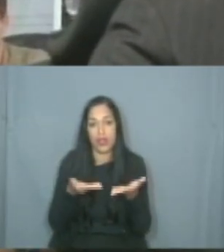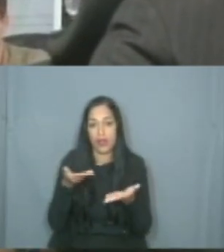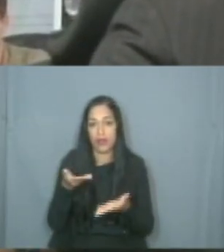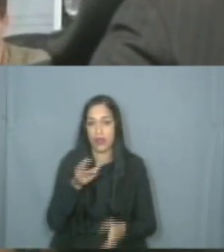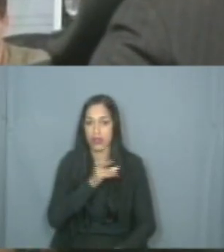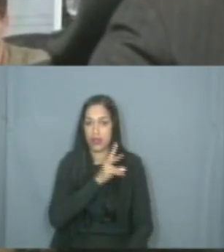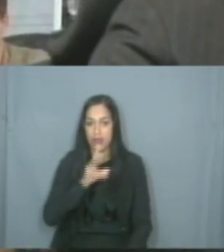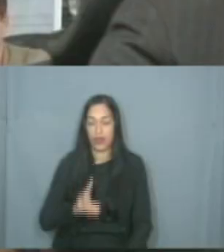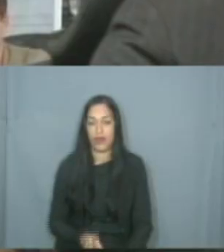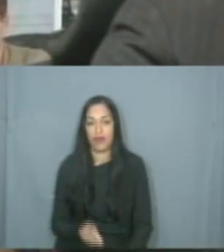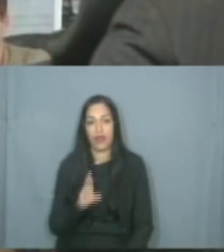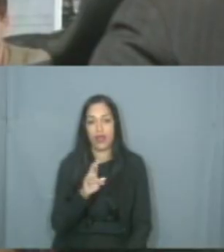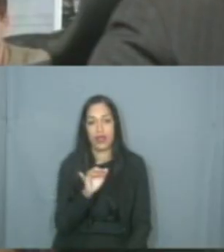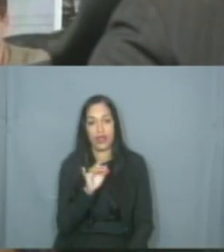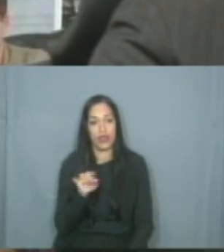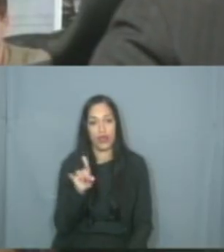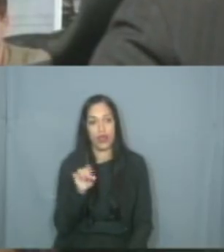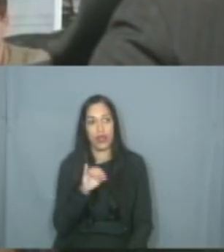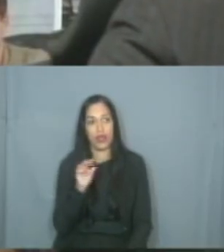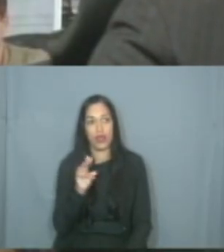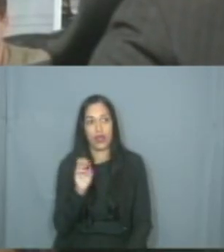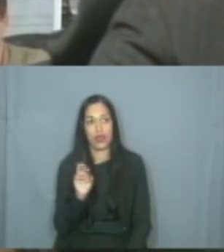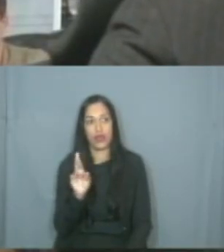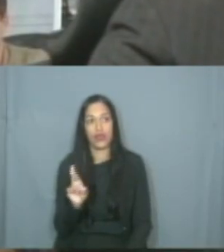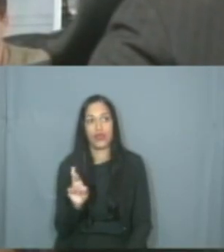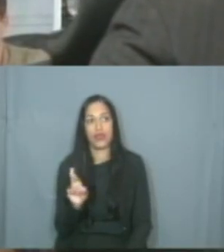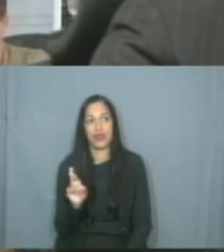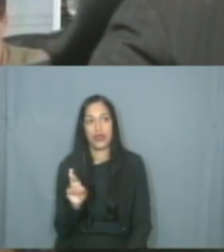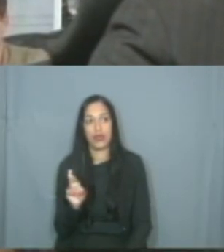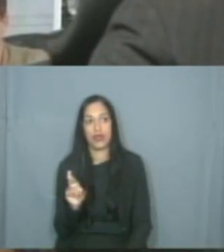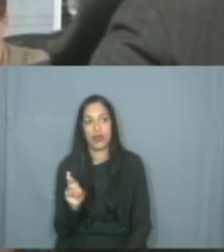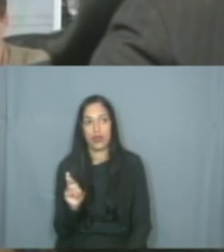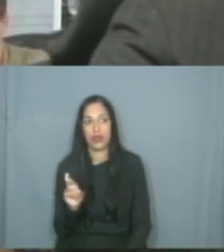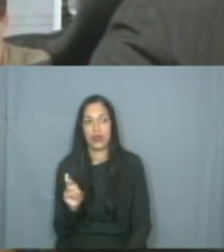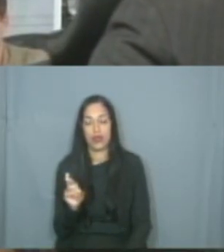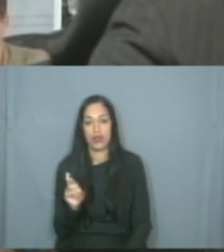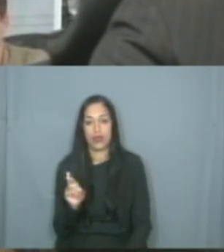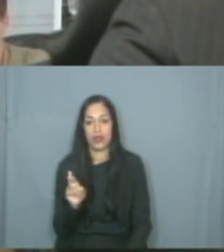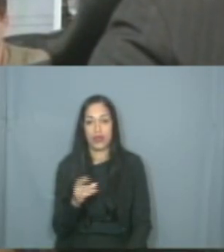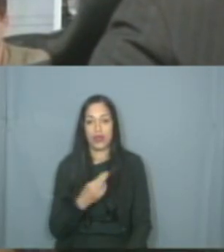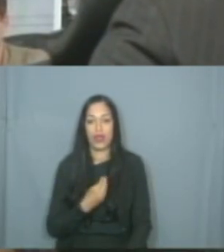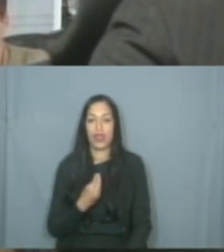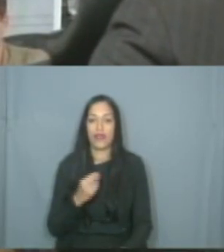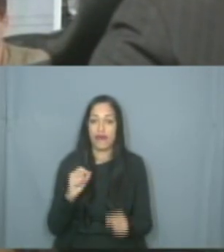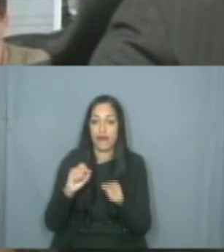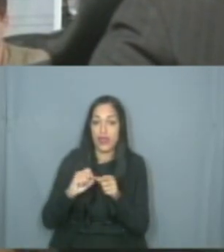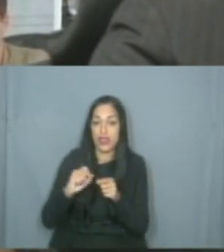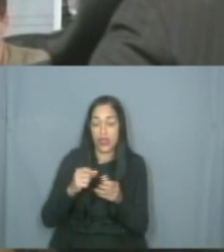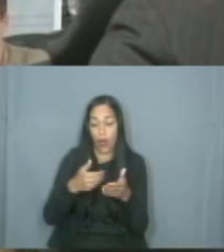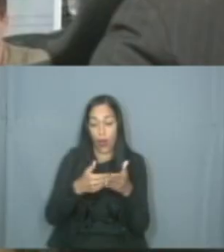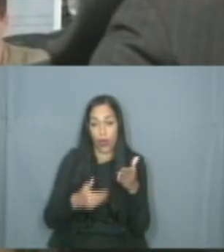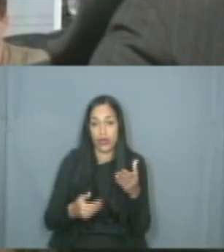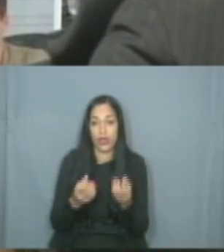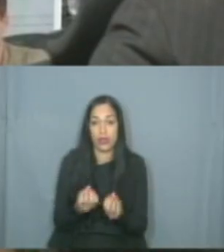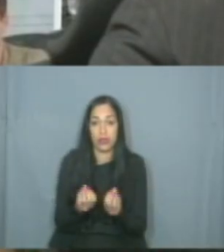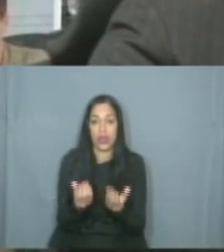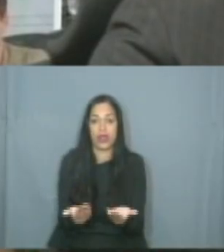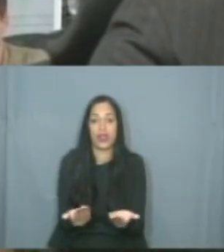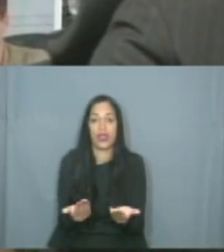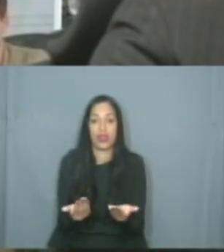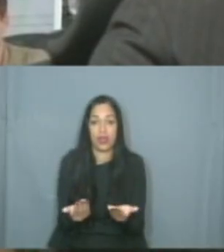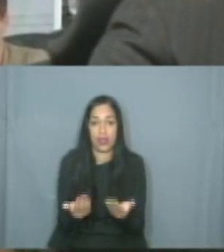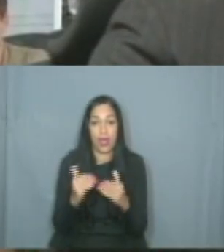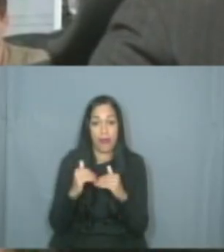Rinaldo Júnior, e hoje está empenhada em realizar o contrato para poder entregar mais e